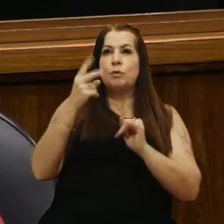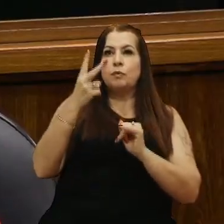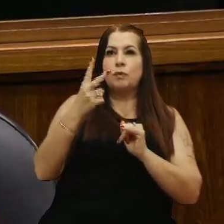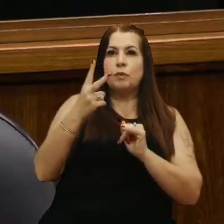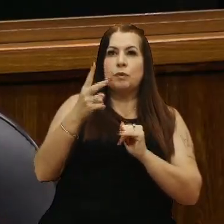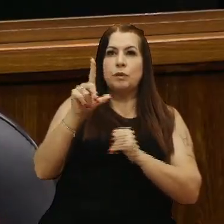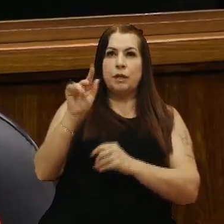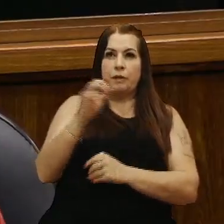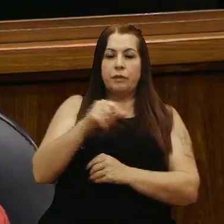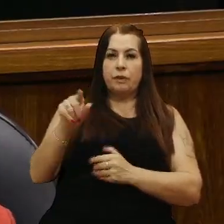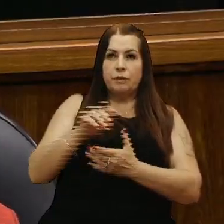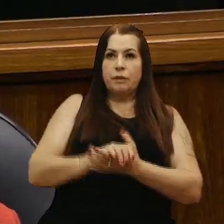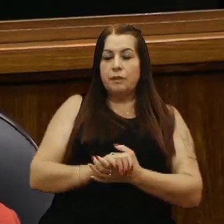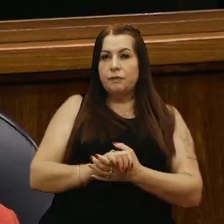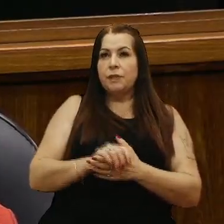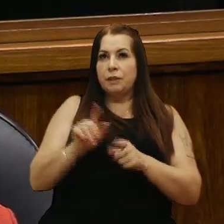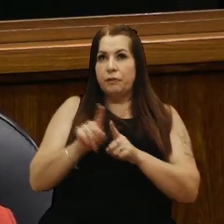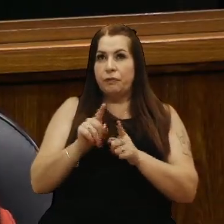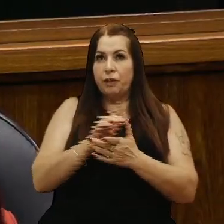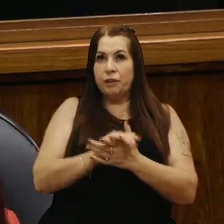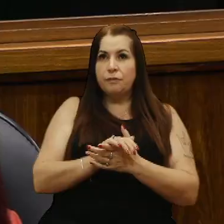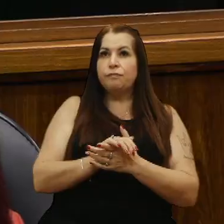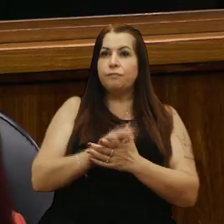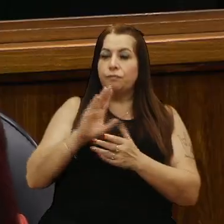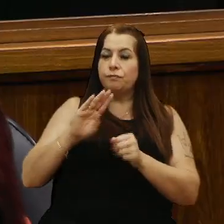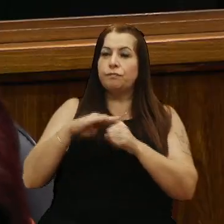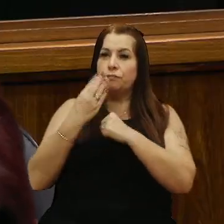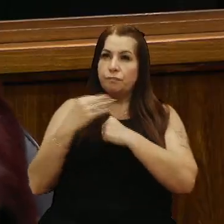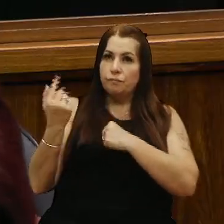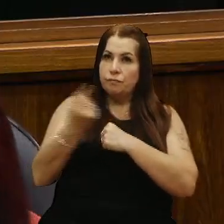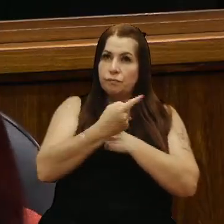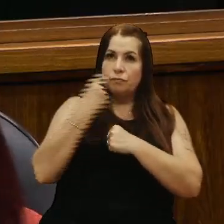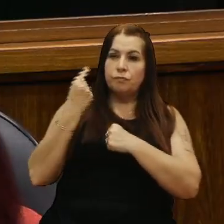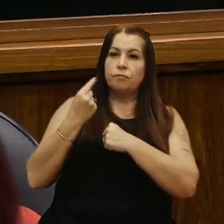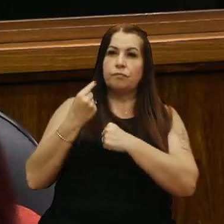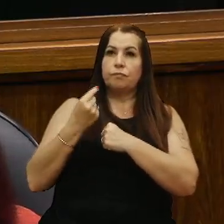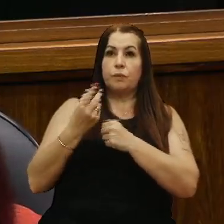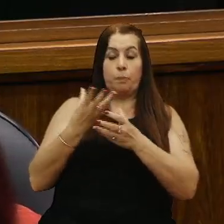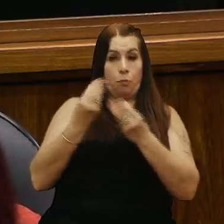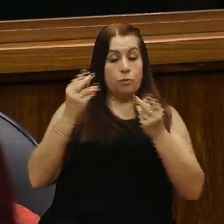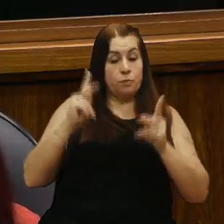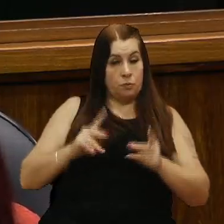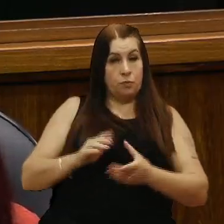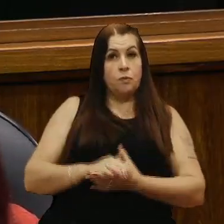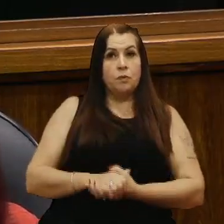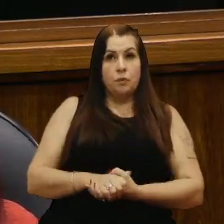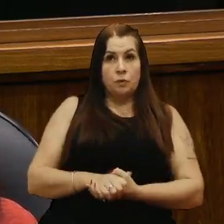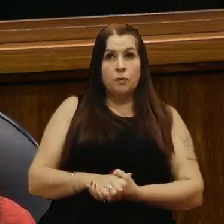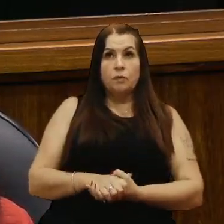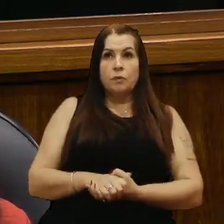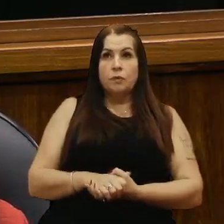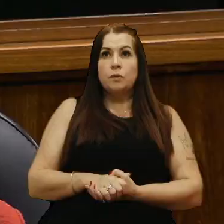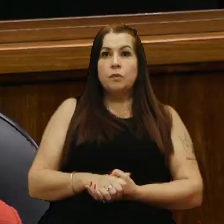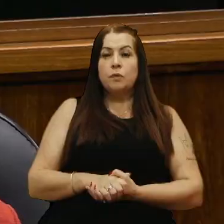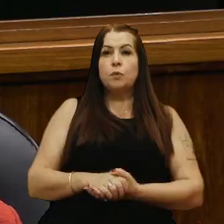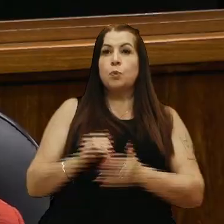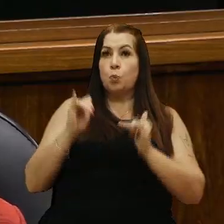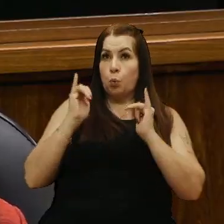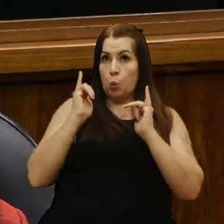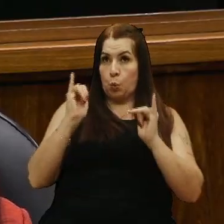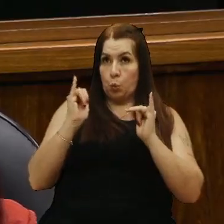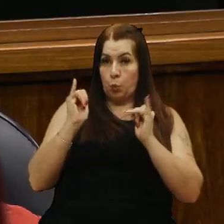2 linhas, que tem que fazer o bairro inteiro, um bairro populoso. O